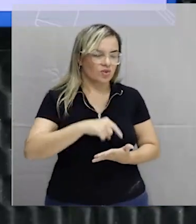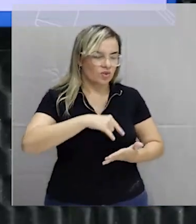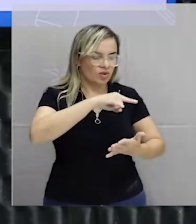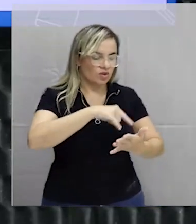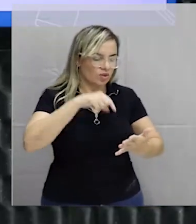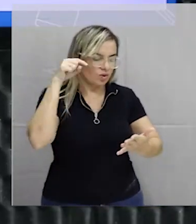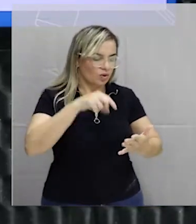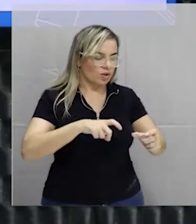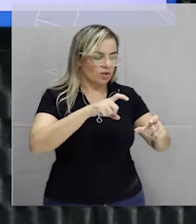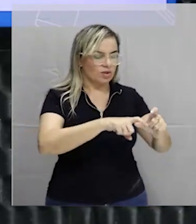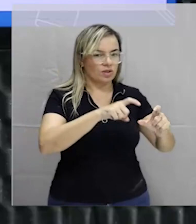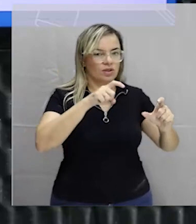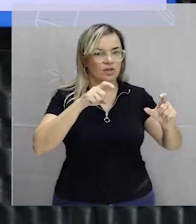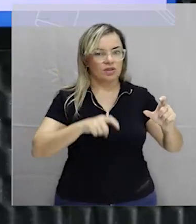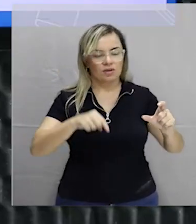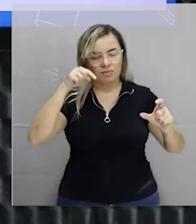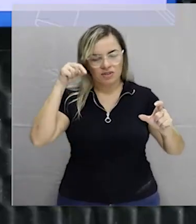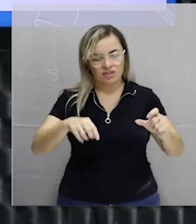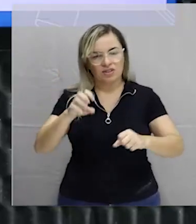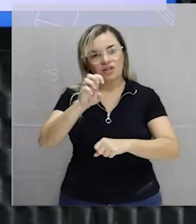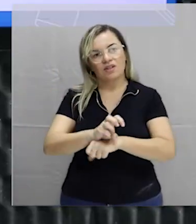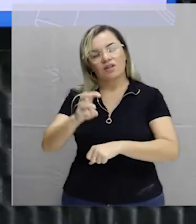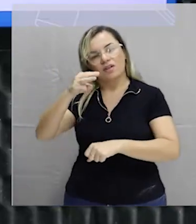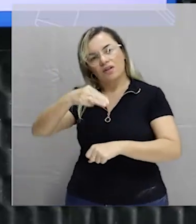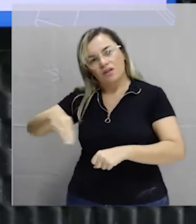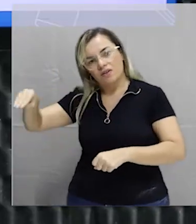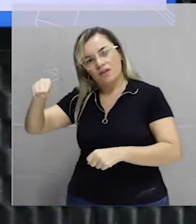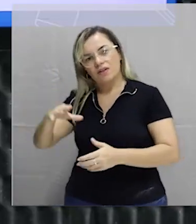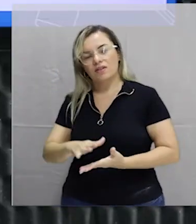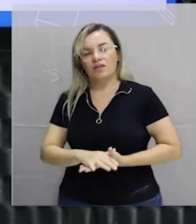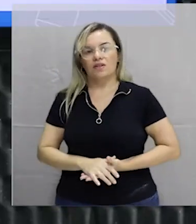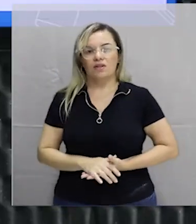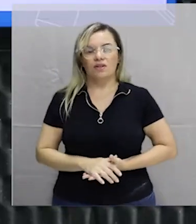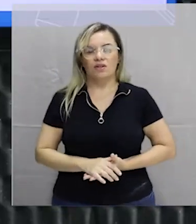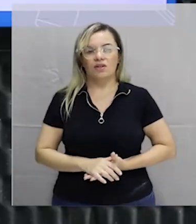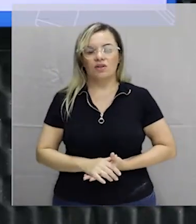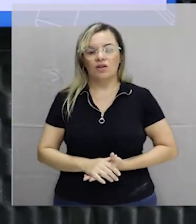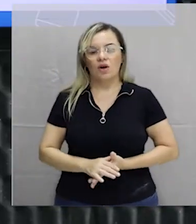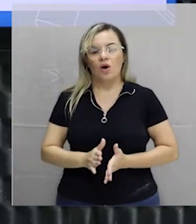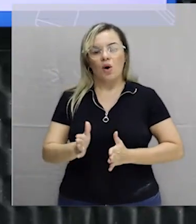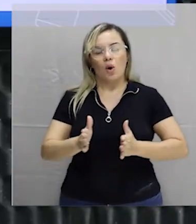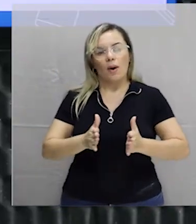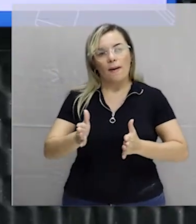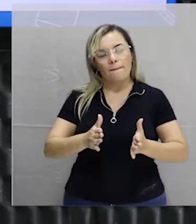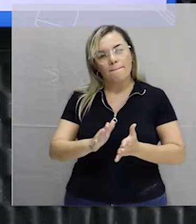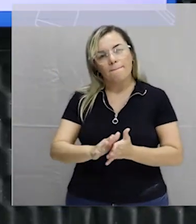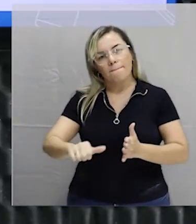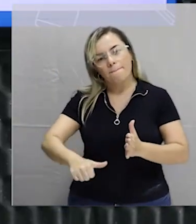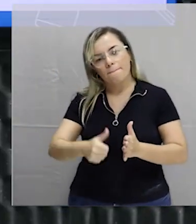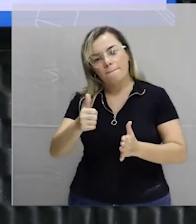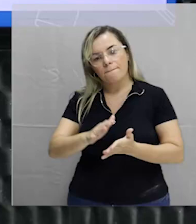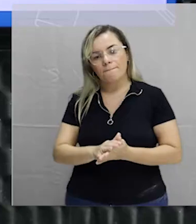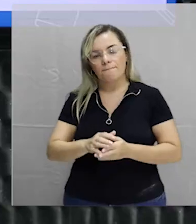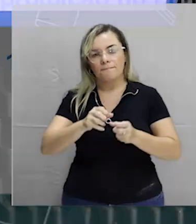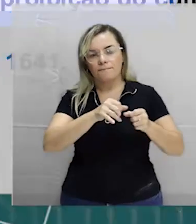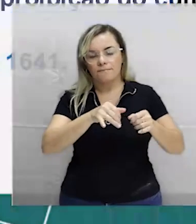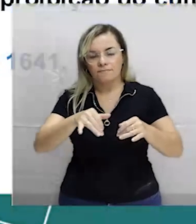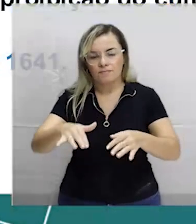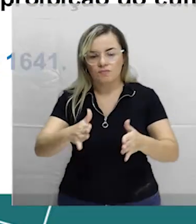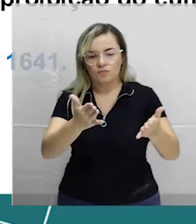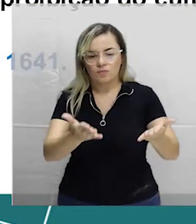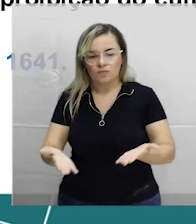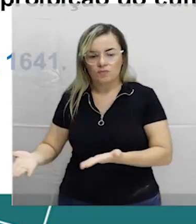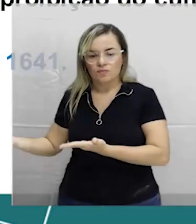independência aqui no Maranhão. Ok? Durante essa primeira fase de ocupação, nós teremos a